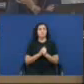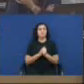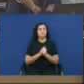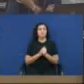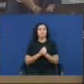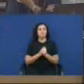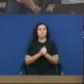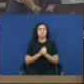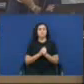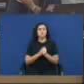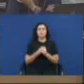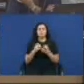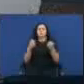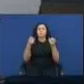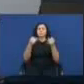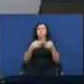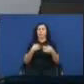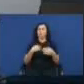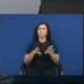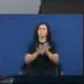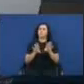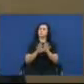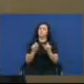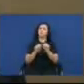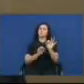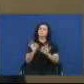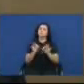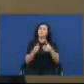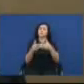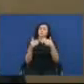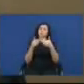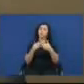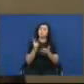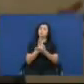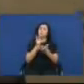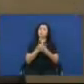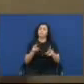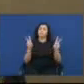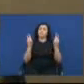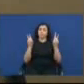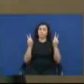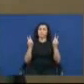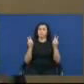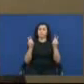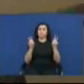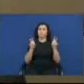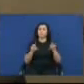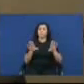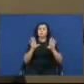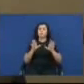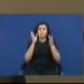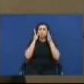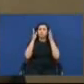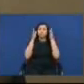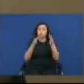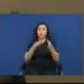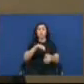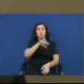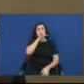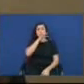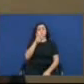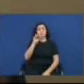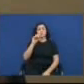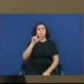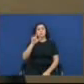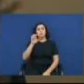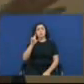só para dizer que eu também fiz um requerimento a respeito desse problema, mas... dirigido mais para a Praça Toledo Barros.